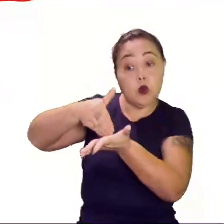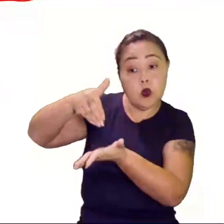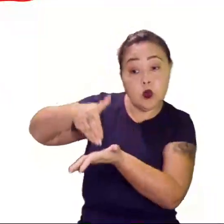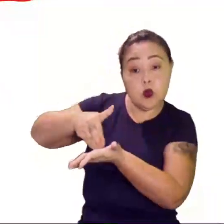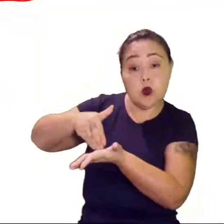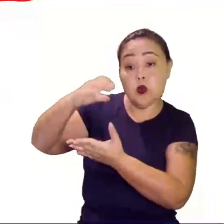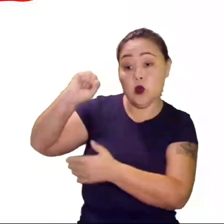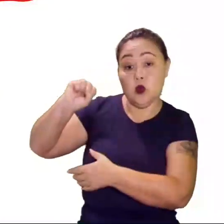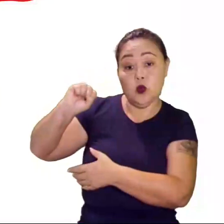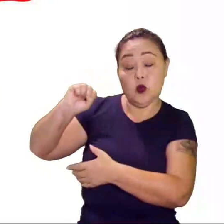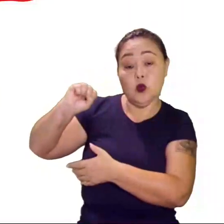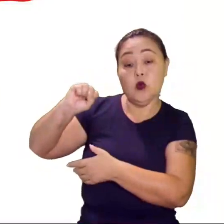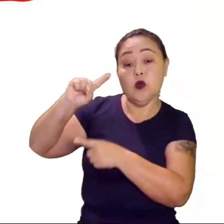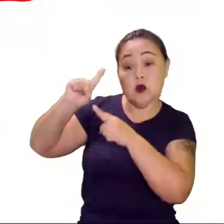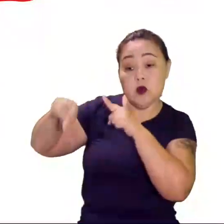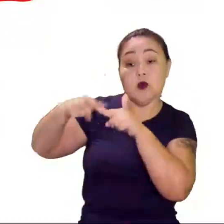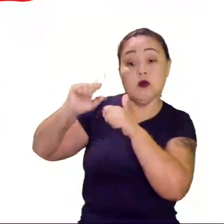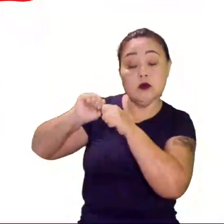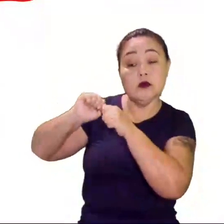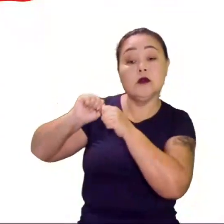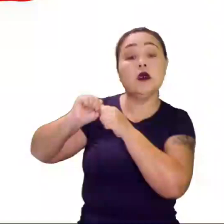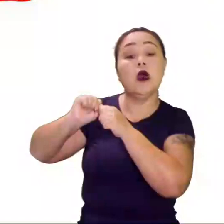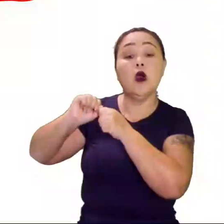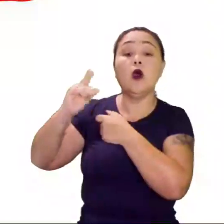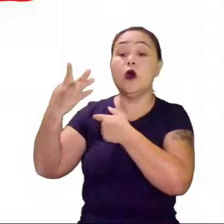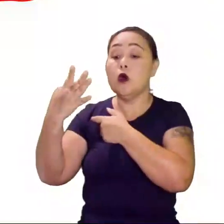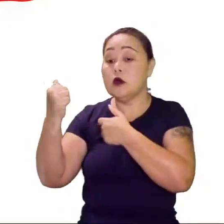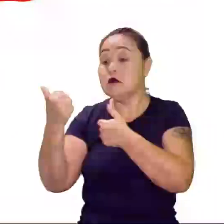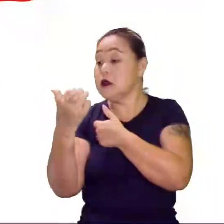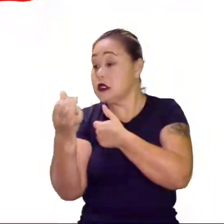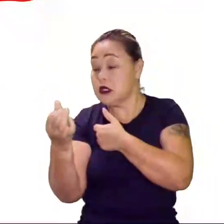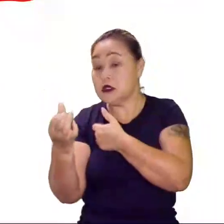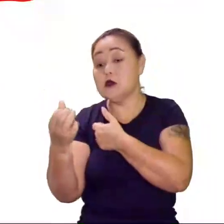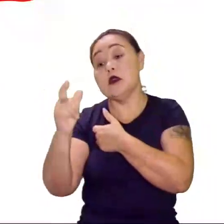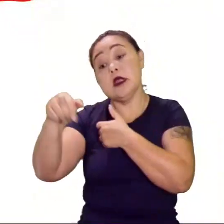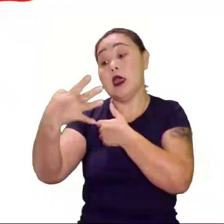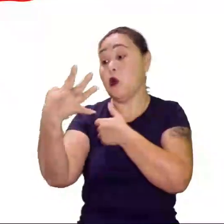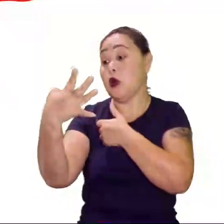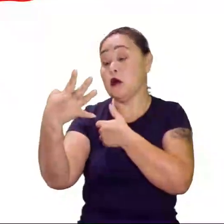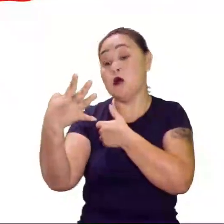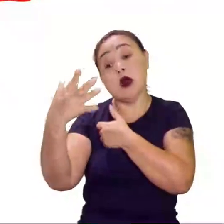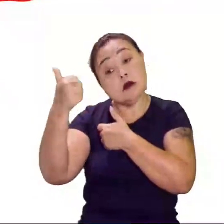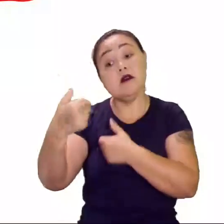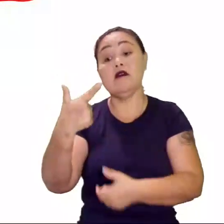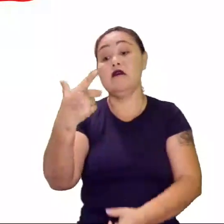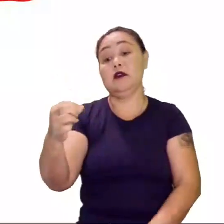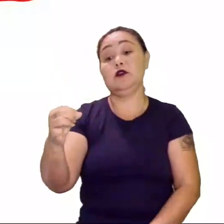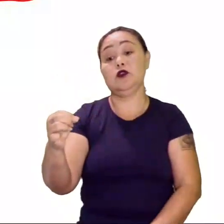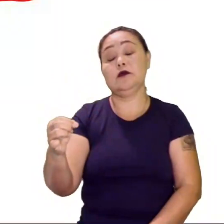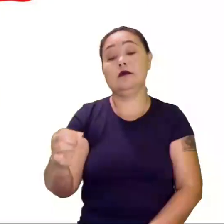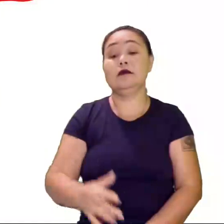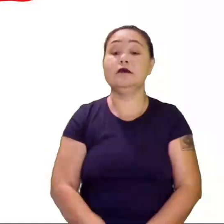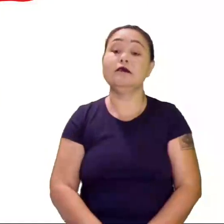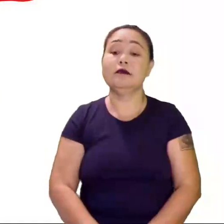O segundo... faz igual ao Gauss, né? 8 mais 8, 16, tem 4, 16 mais 4, 20.